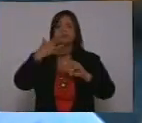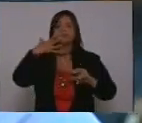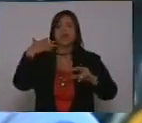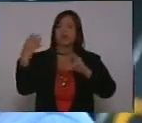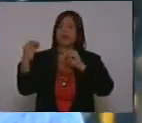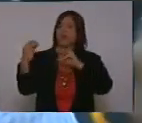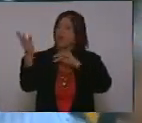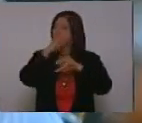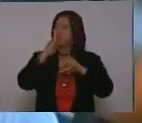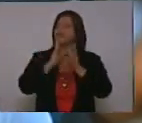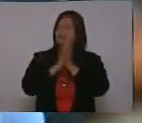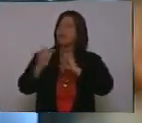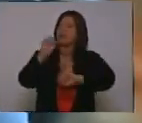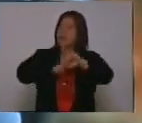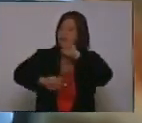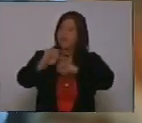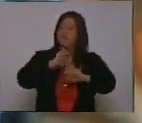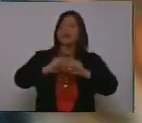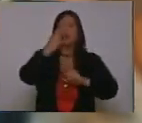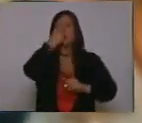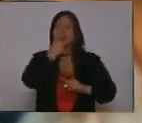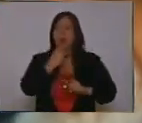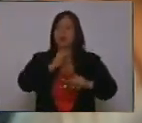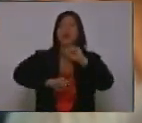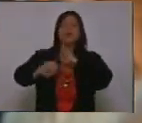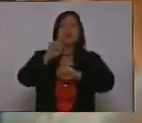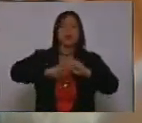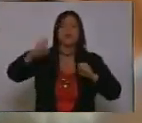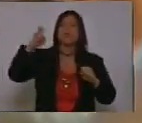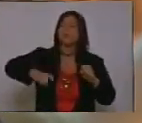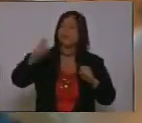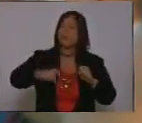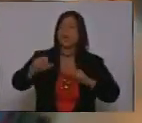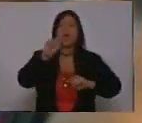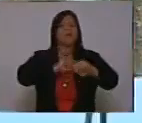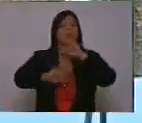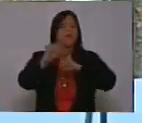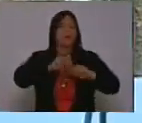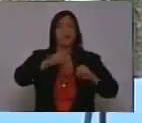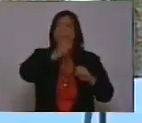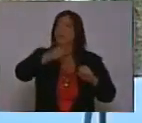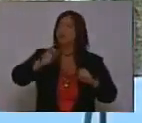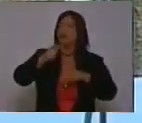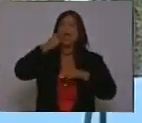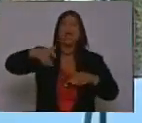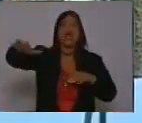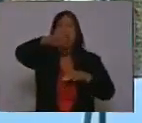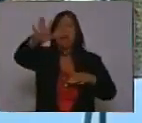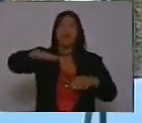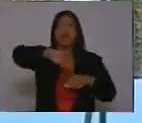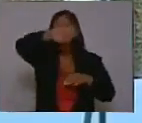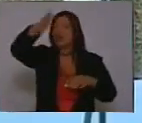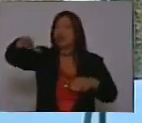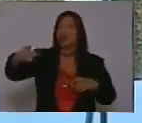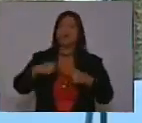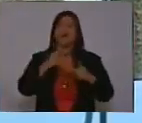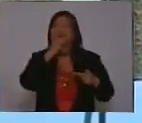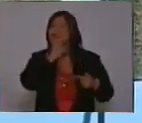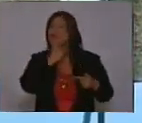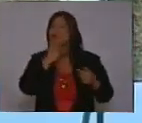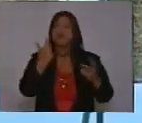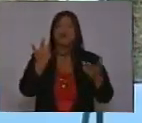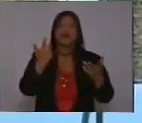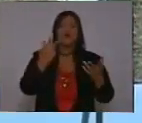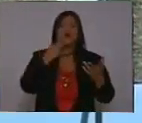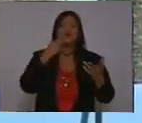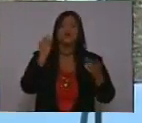Brasil e vou defender minha gente. Vou defender a gente que necessita, vou defender a gente que está em campo, vou defender a gente que não tem